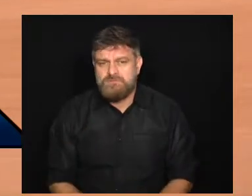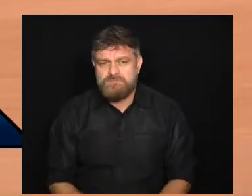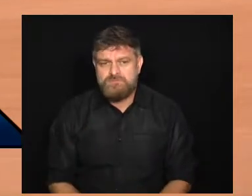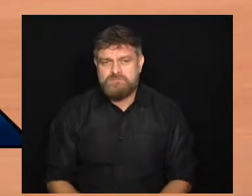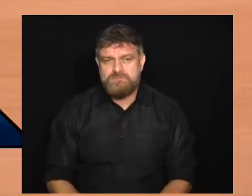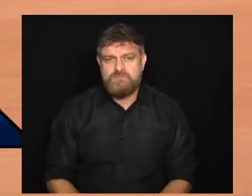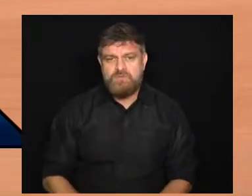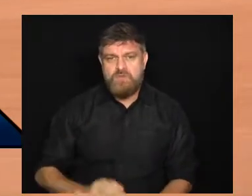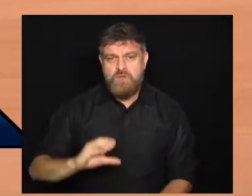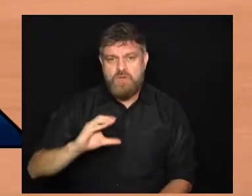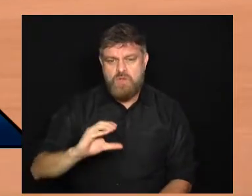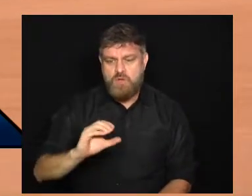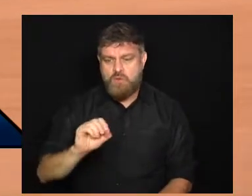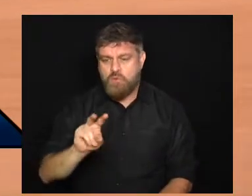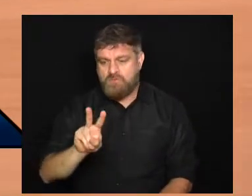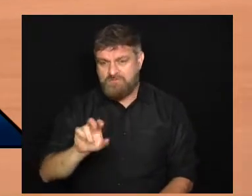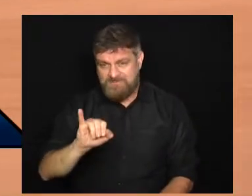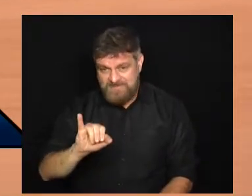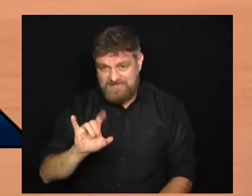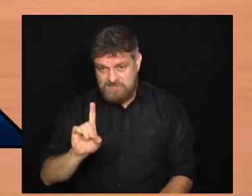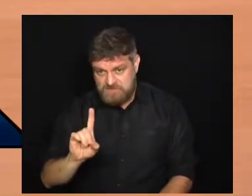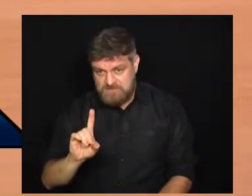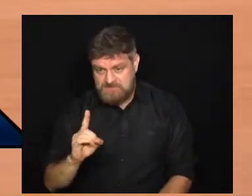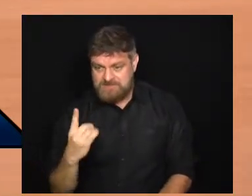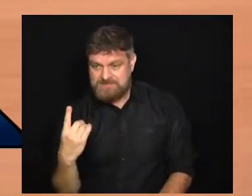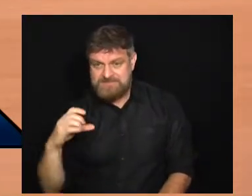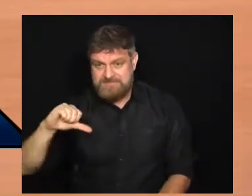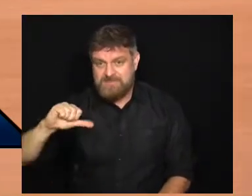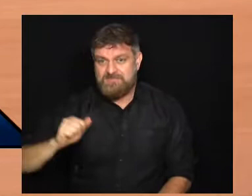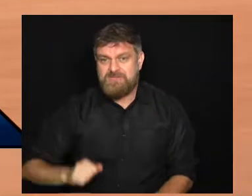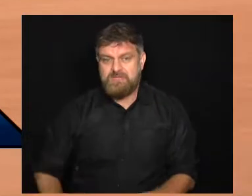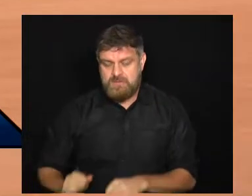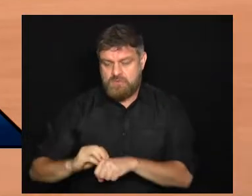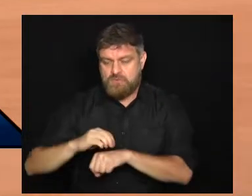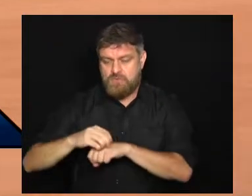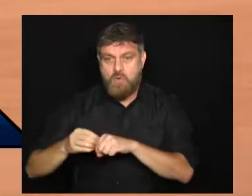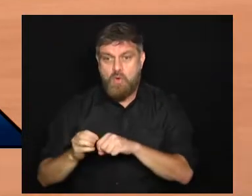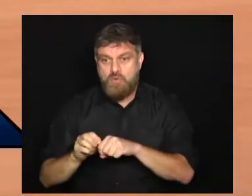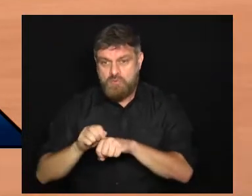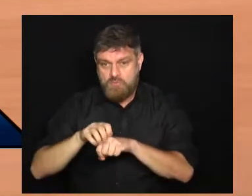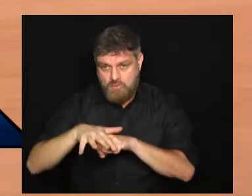Covid-19, isso. Né, Covid-19, que é basicamente o coronavírus,